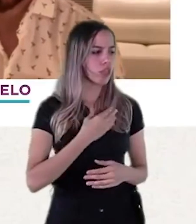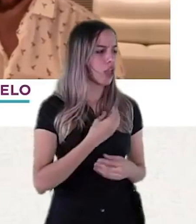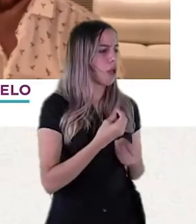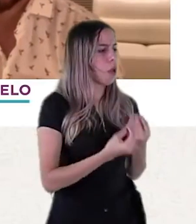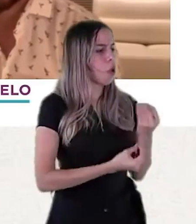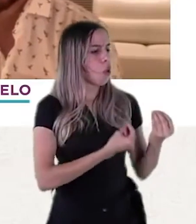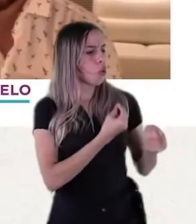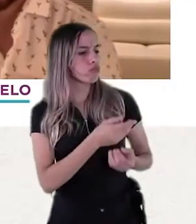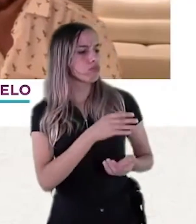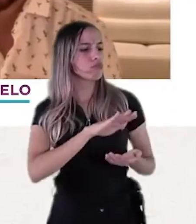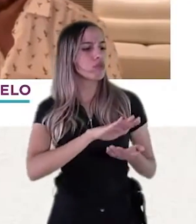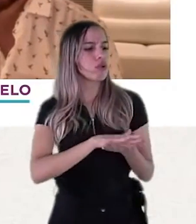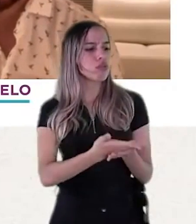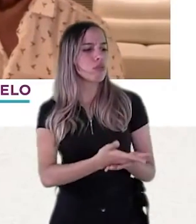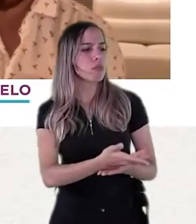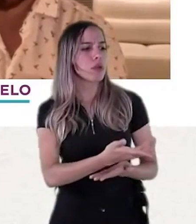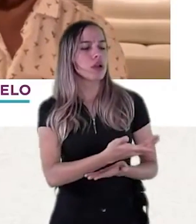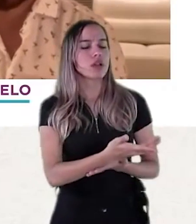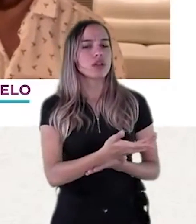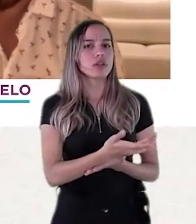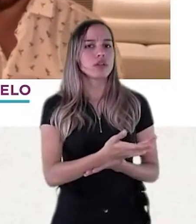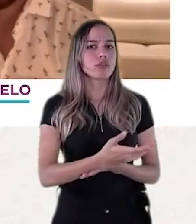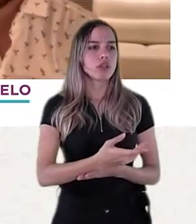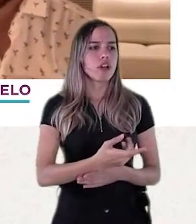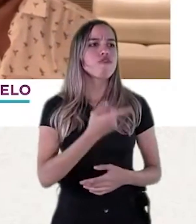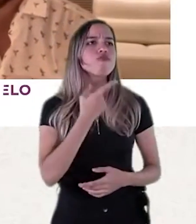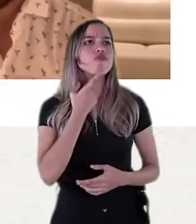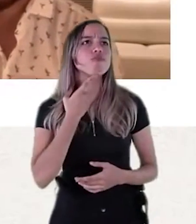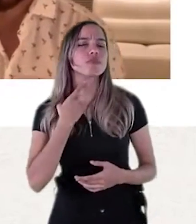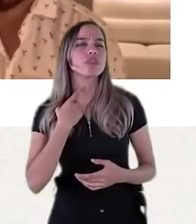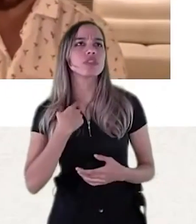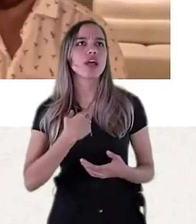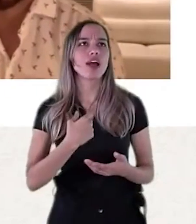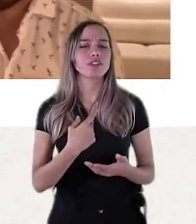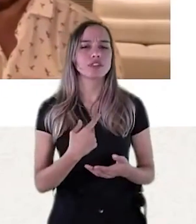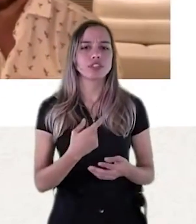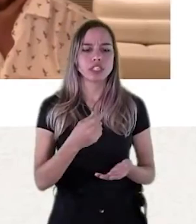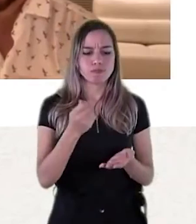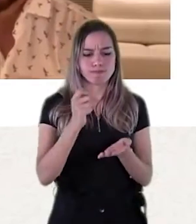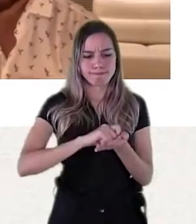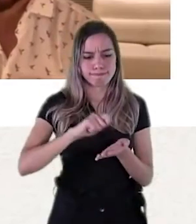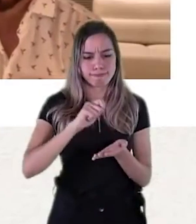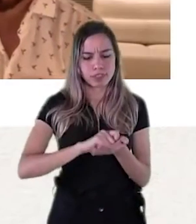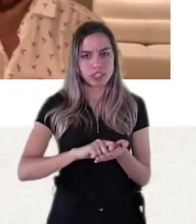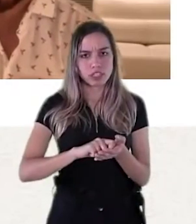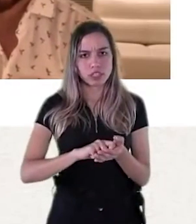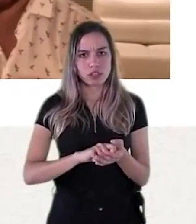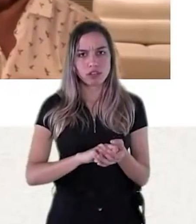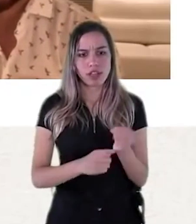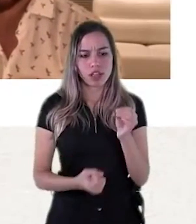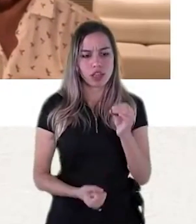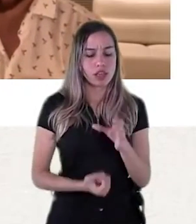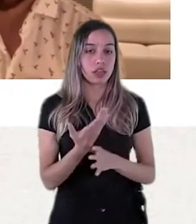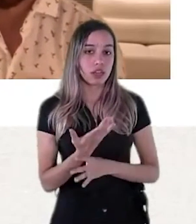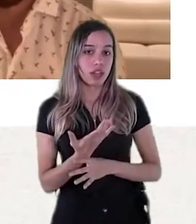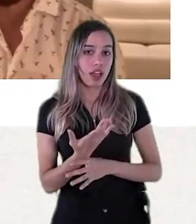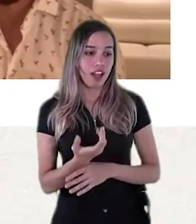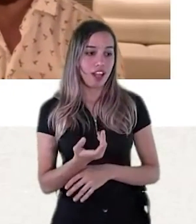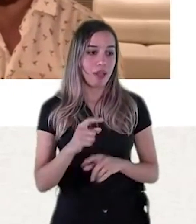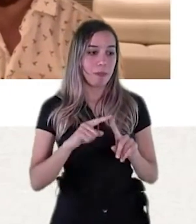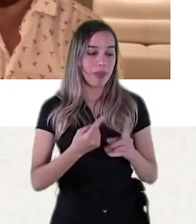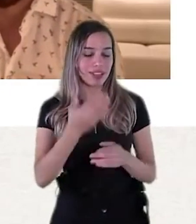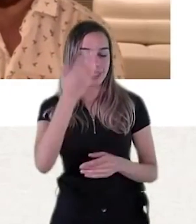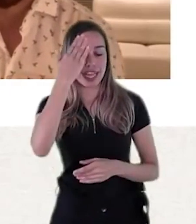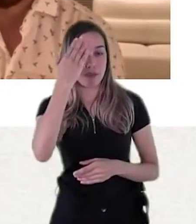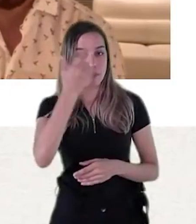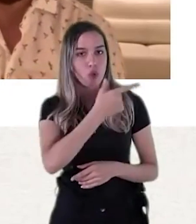essa vontade, esse desejo que vem da criação, mas que a gente sabe que outra pessoa vai ler?